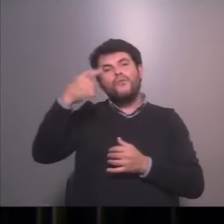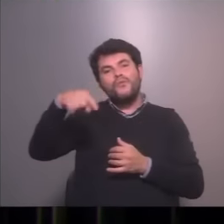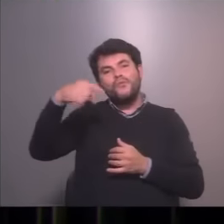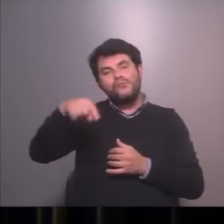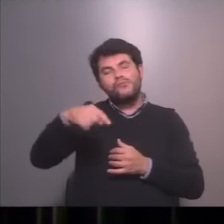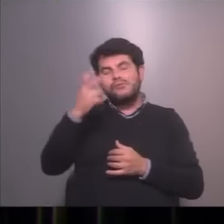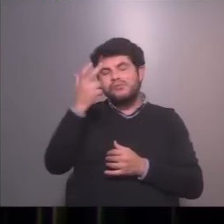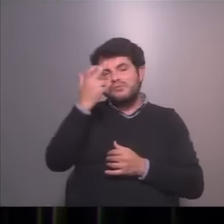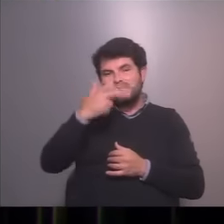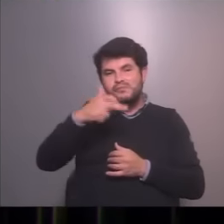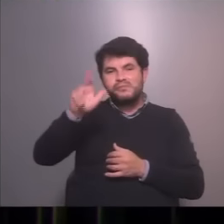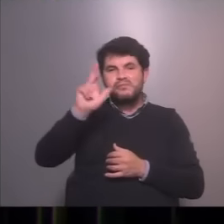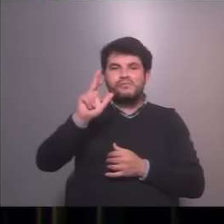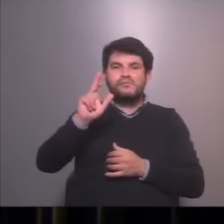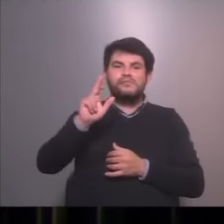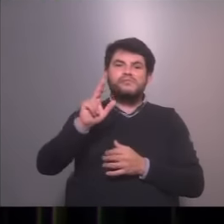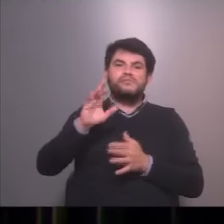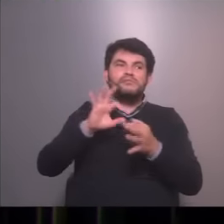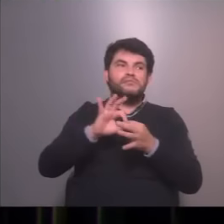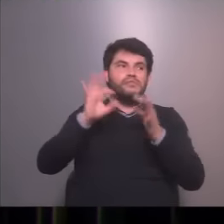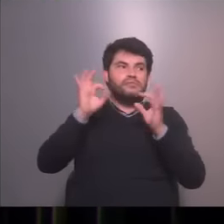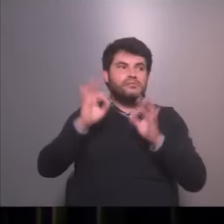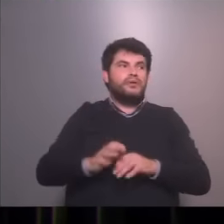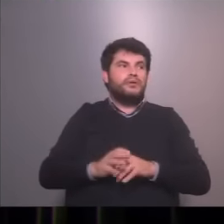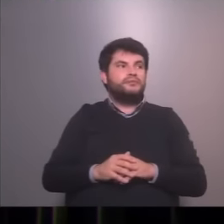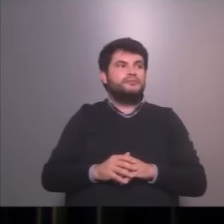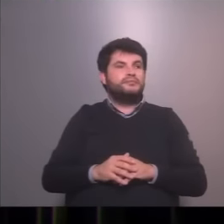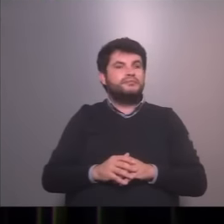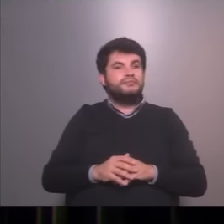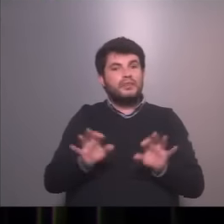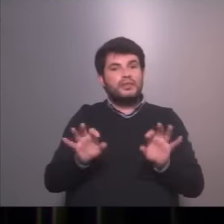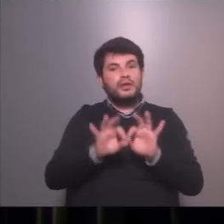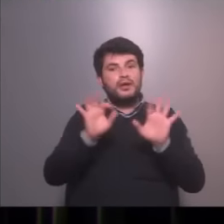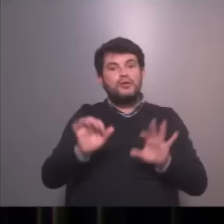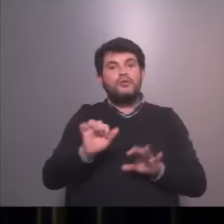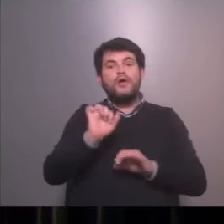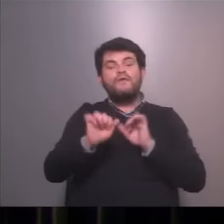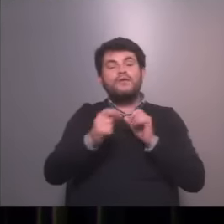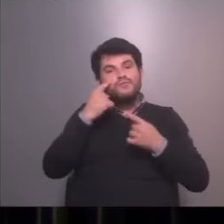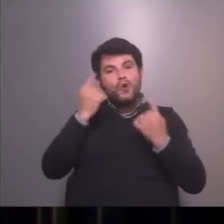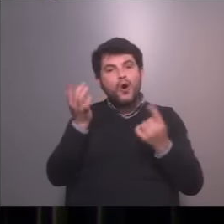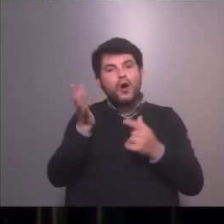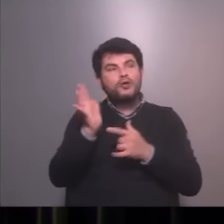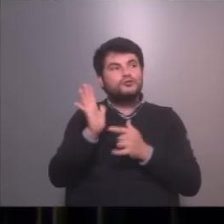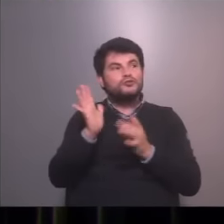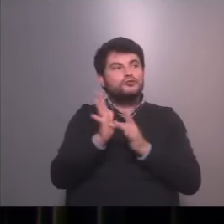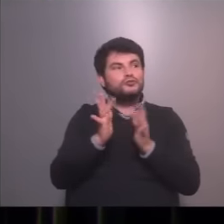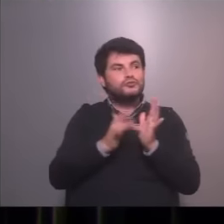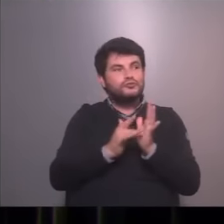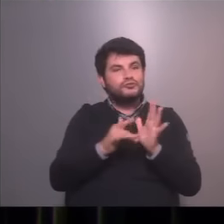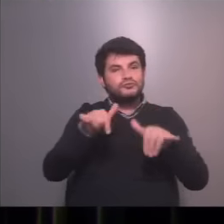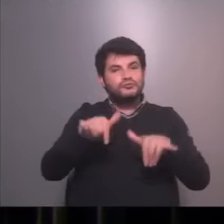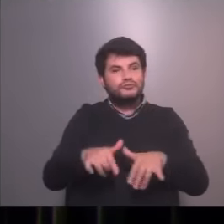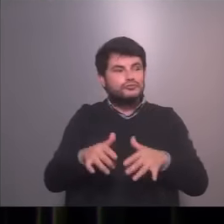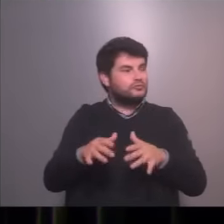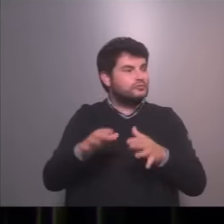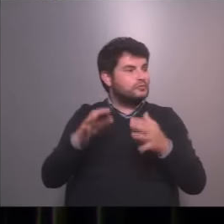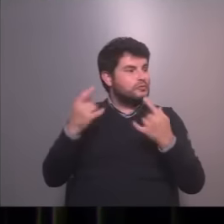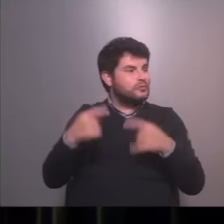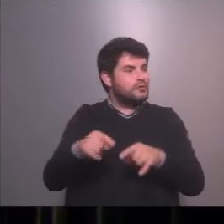de fraternidade, de alegria, únicos, eternos e